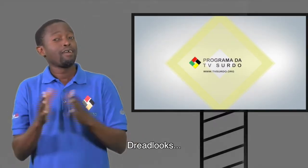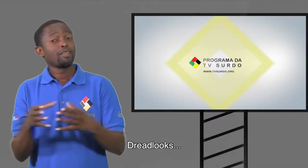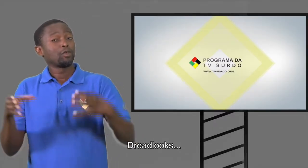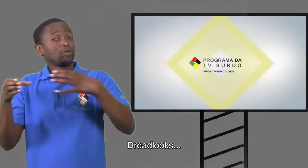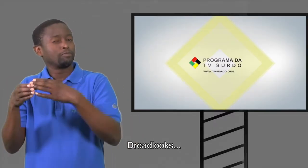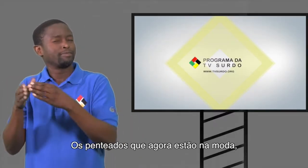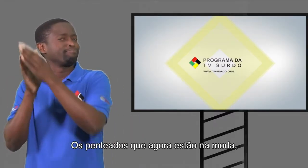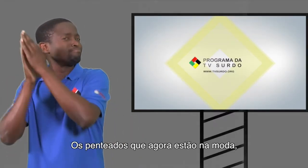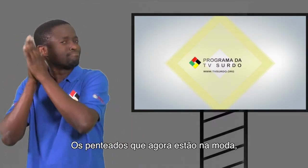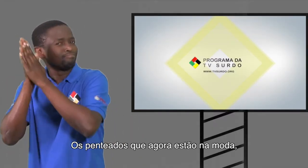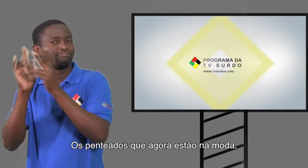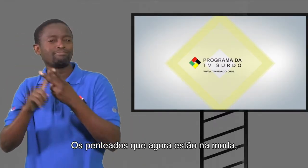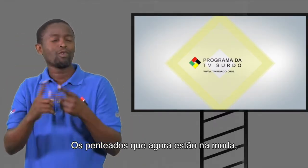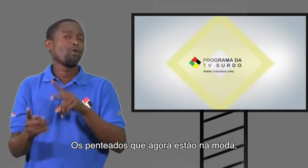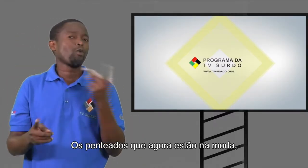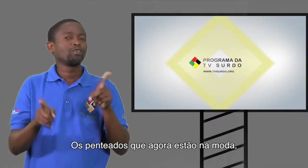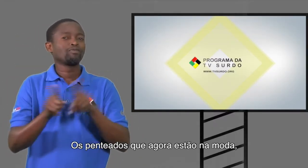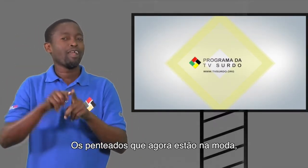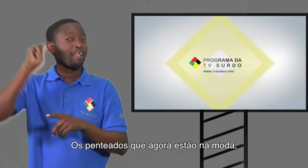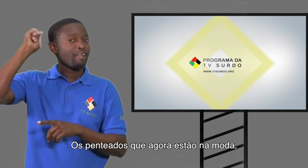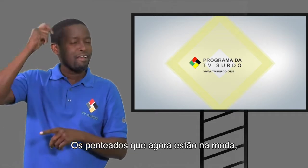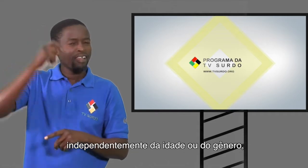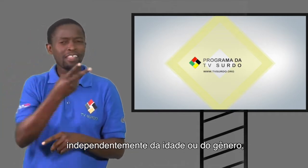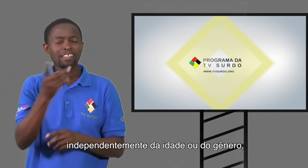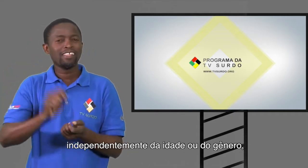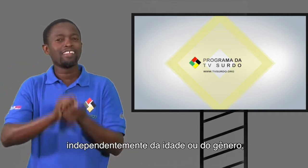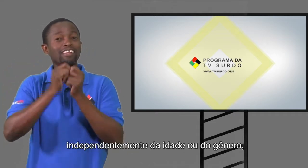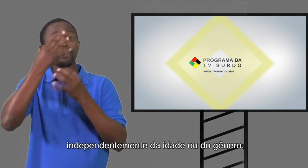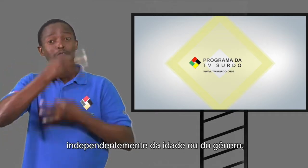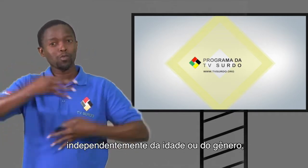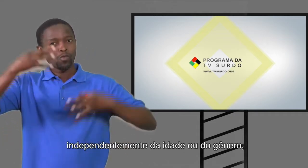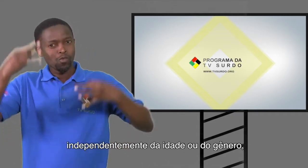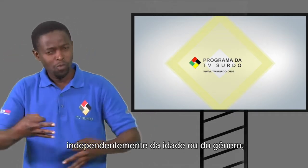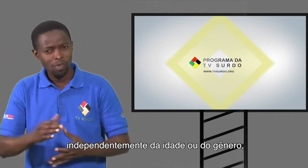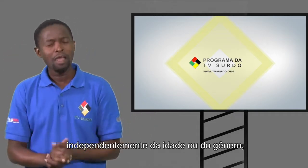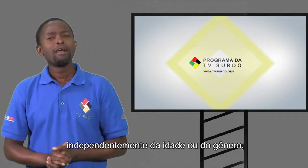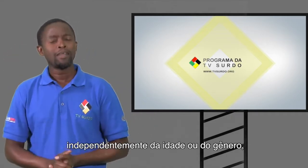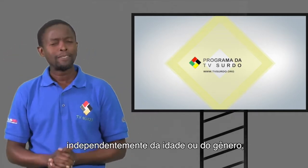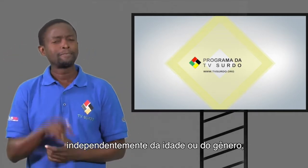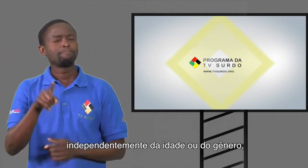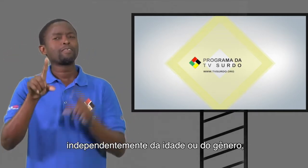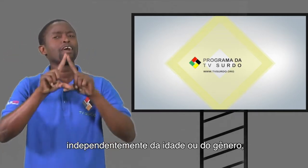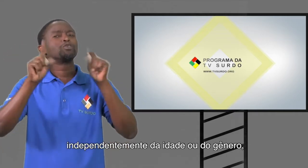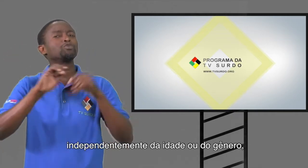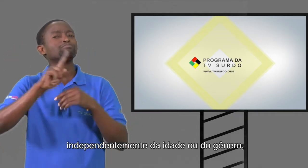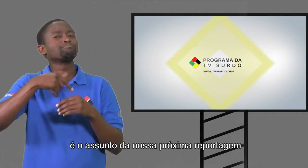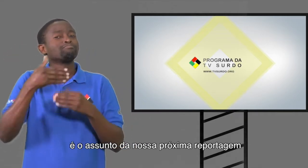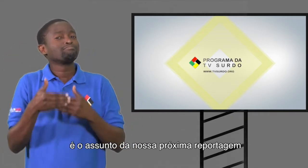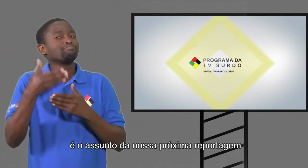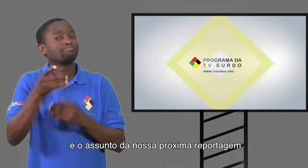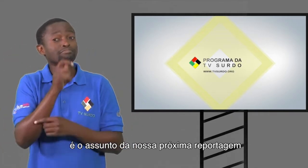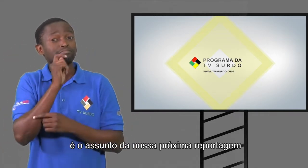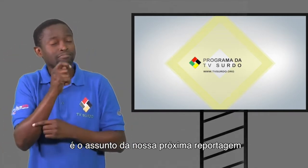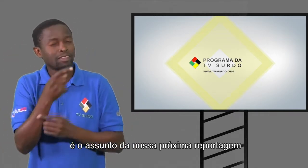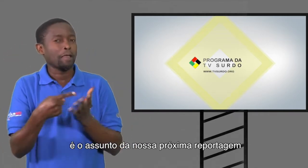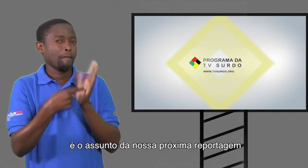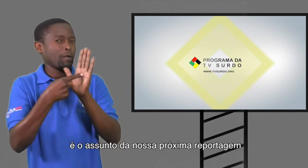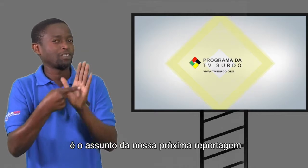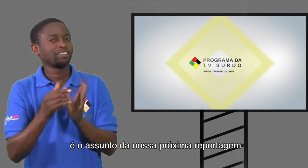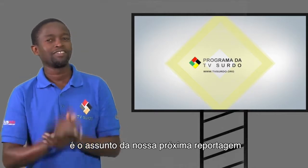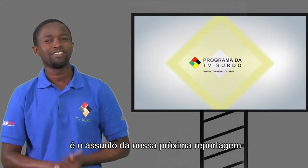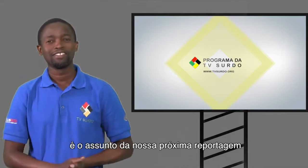Dreadlux, os penteados que agora estão na moda. Independentemente da idade ou do género. É o